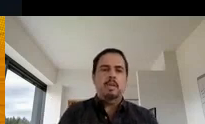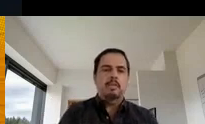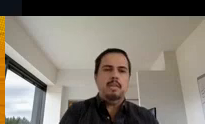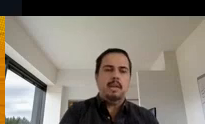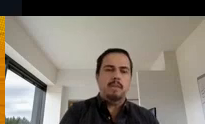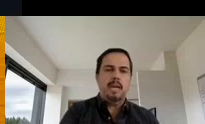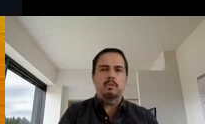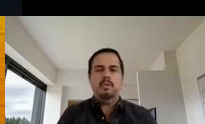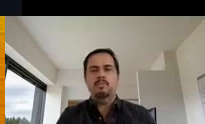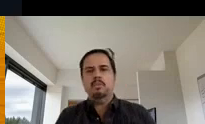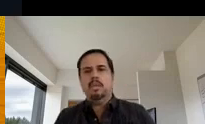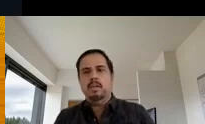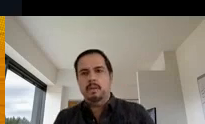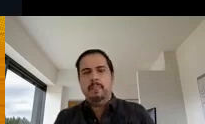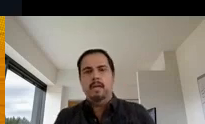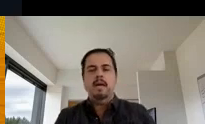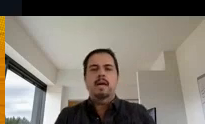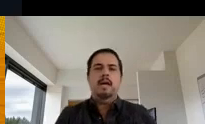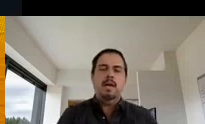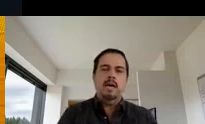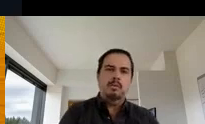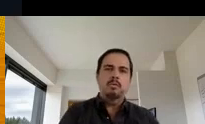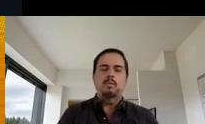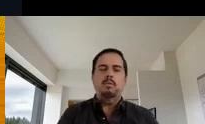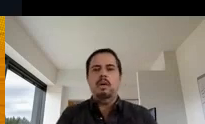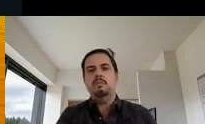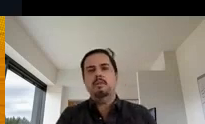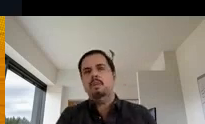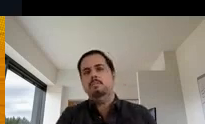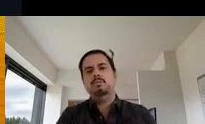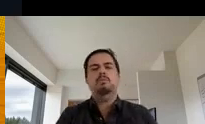assim, não é ame, trabalhe com o que você ama,